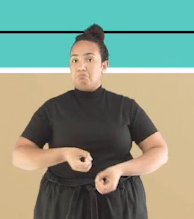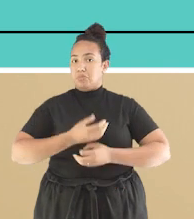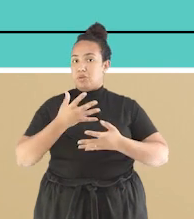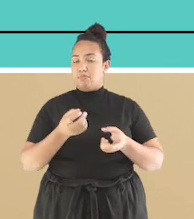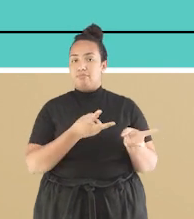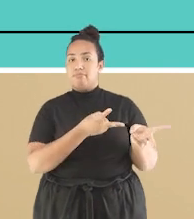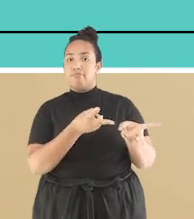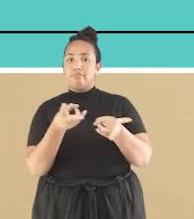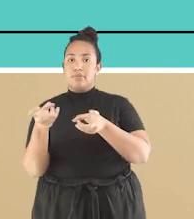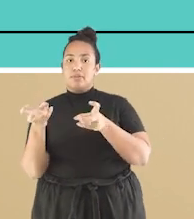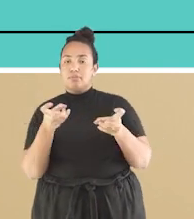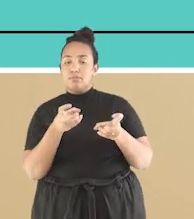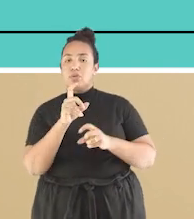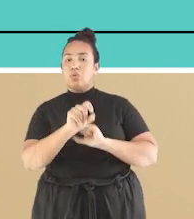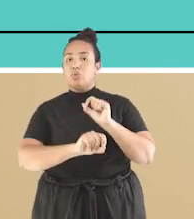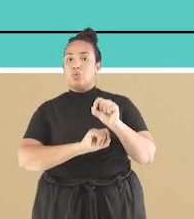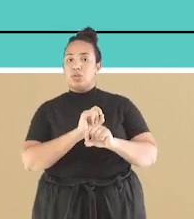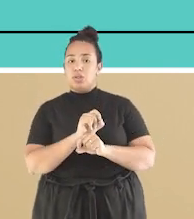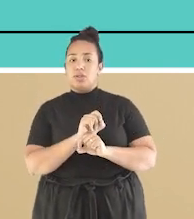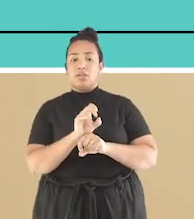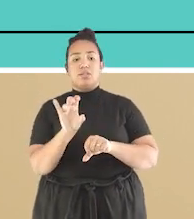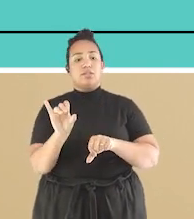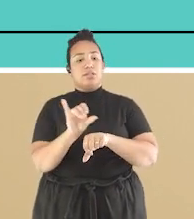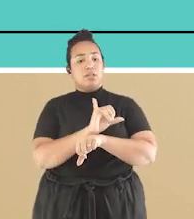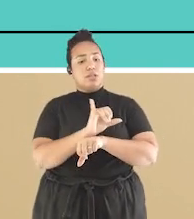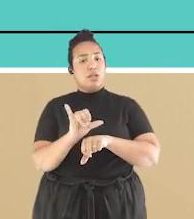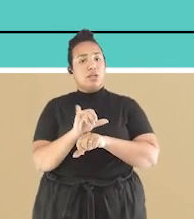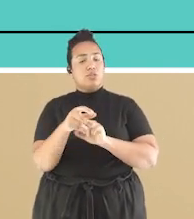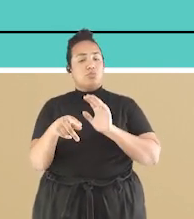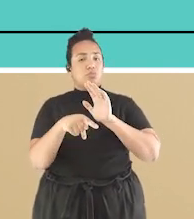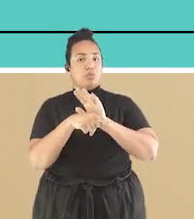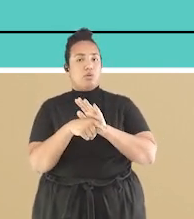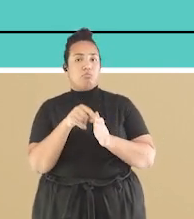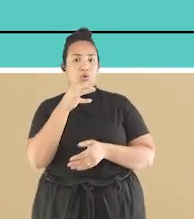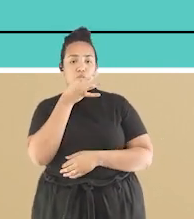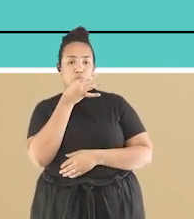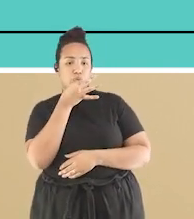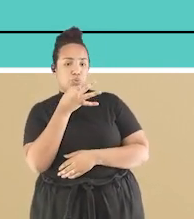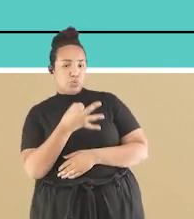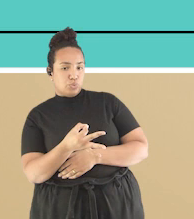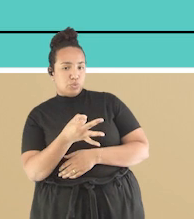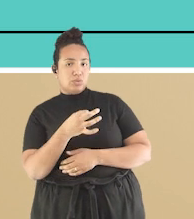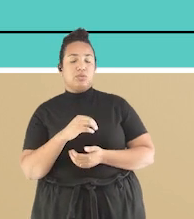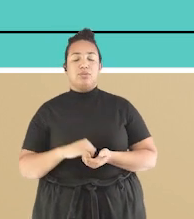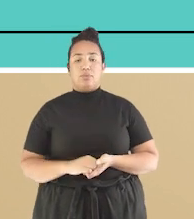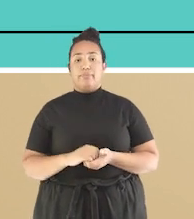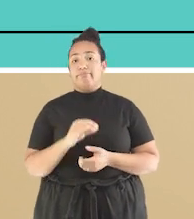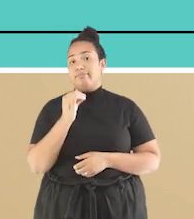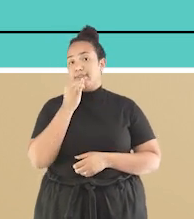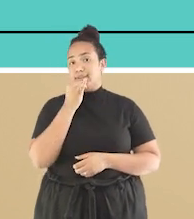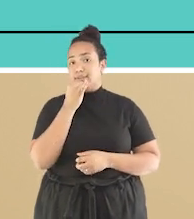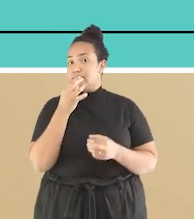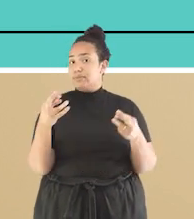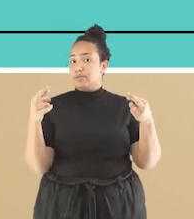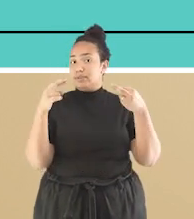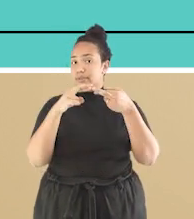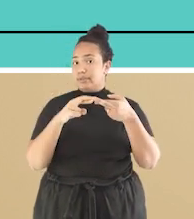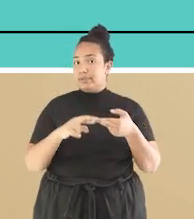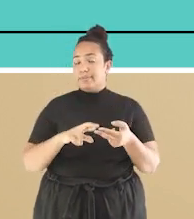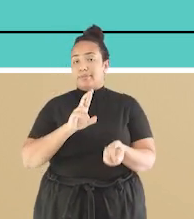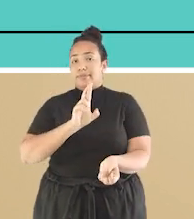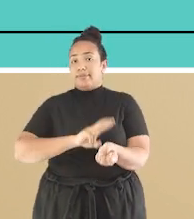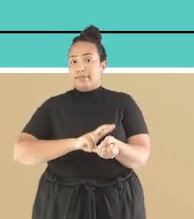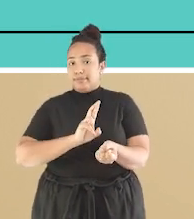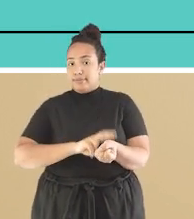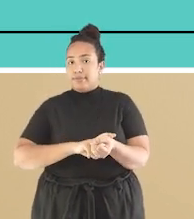efeitos produzidos pelo uso de recursos expressivos sonoros, como estrofação, rimas, aliterações,